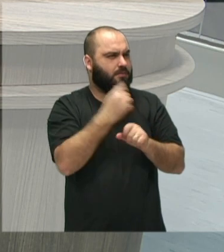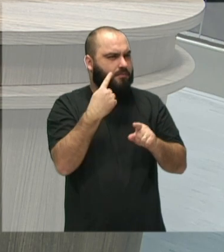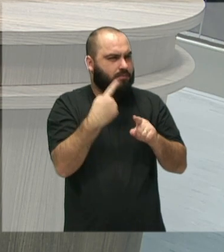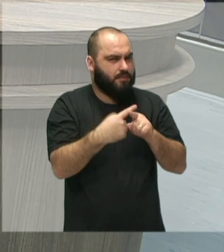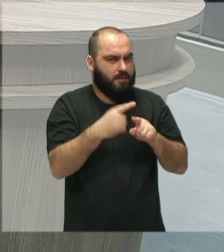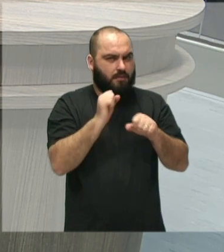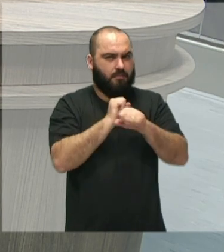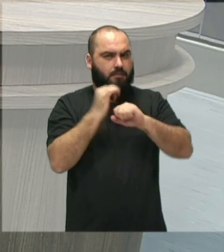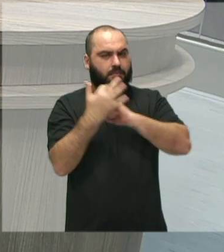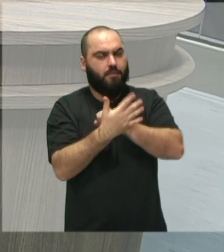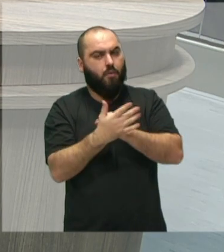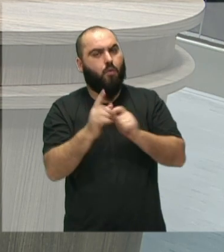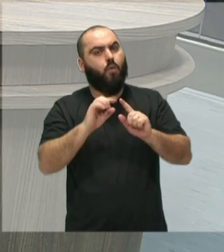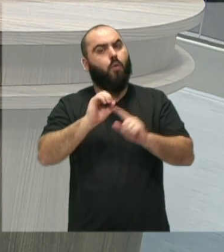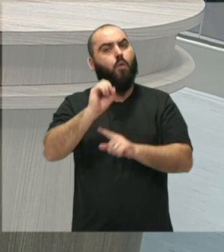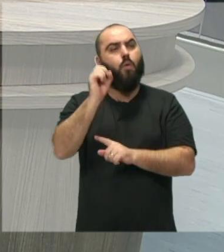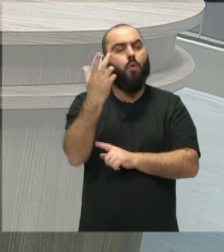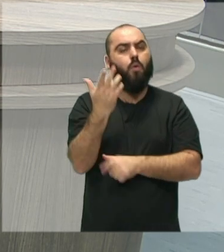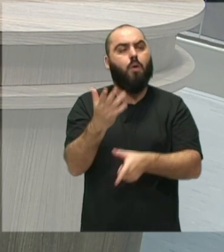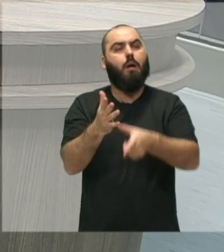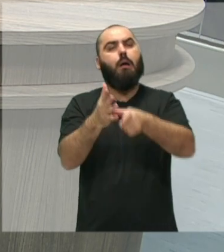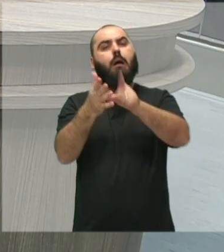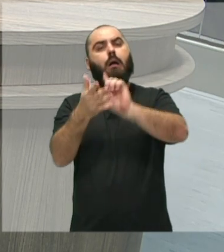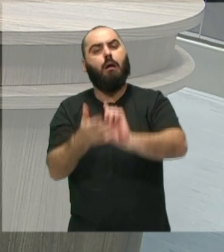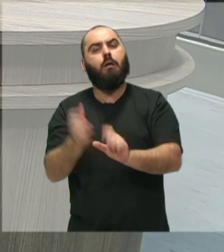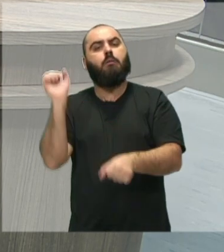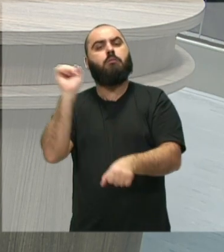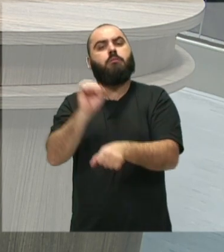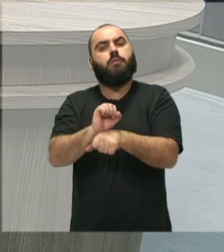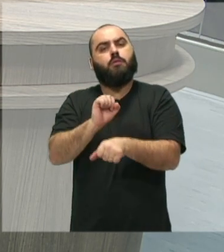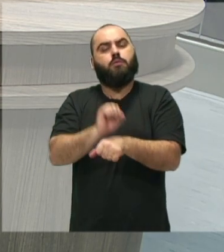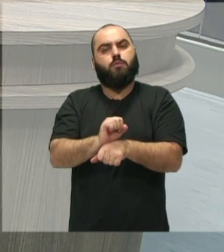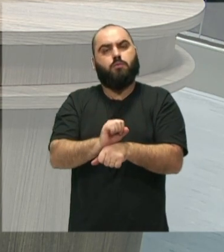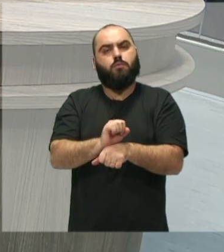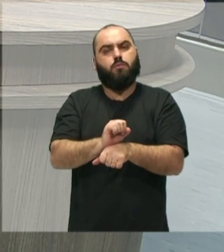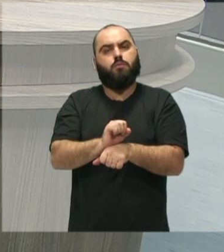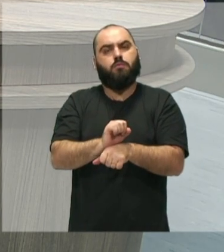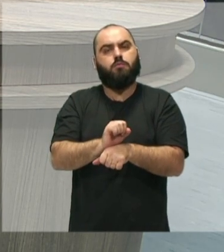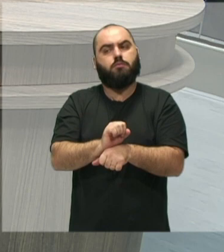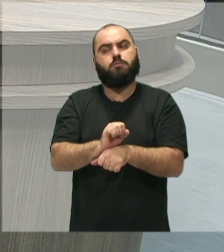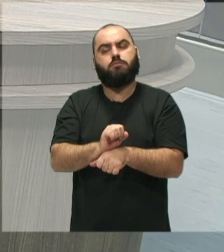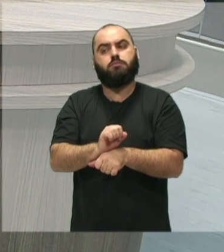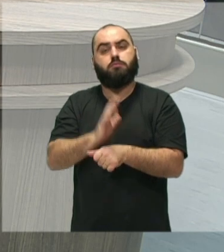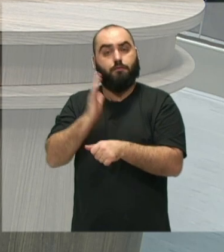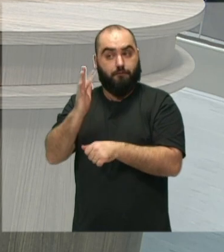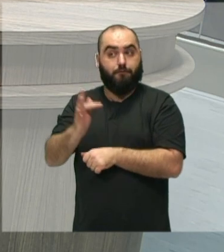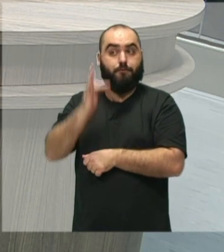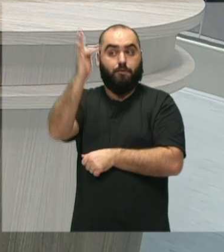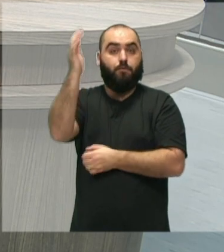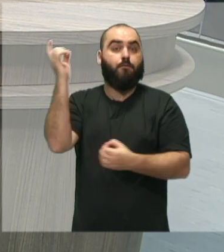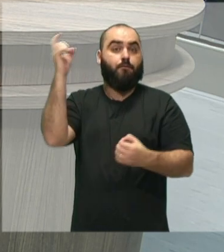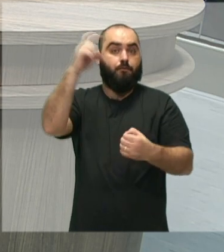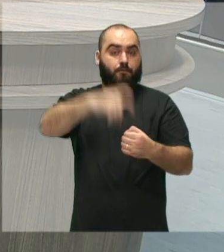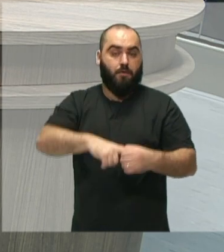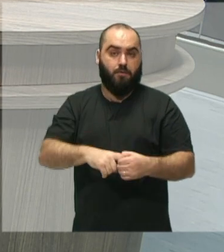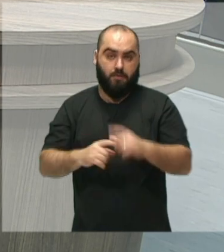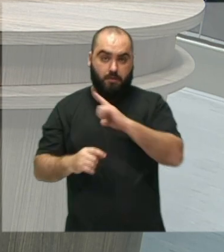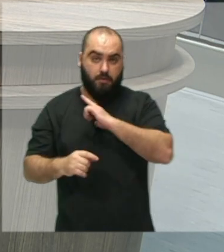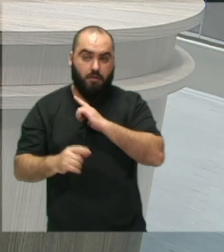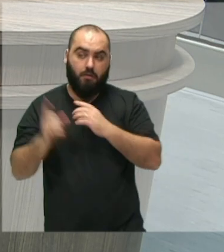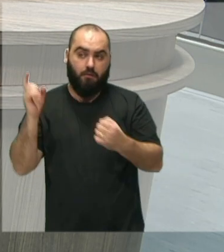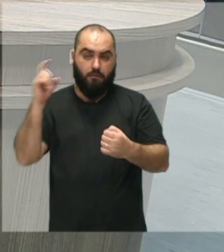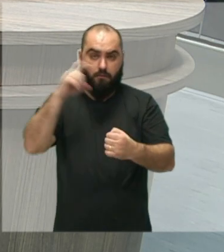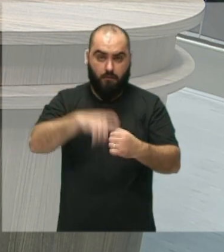causa da pandemia ou isso já está programado novamente na programação de vocês, do